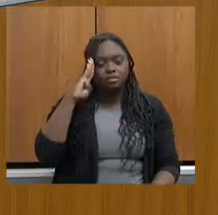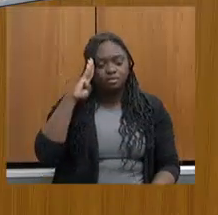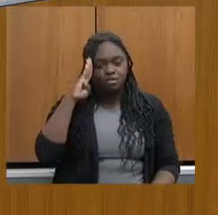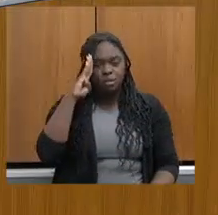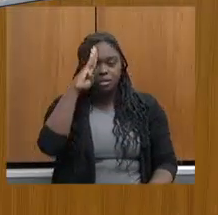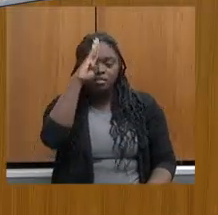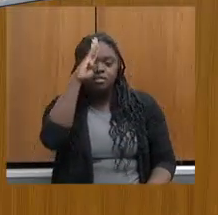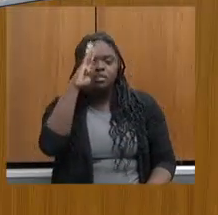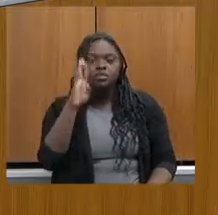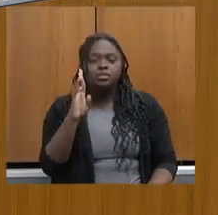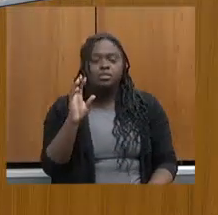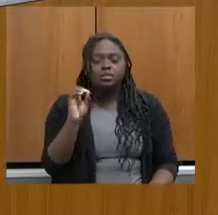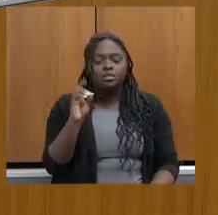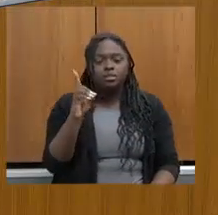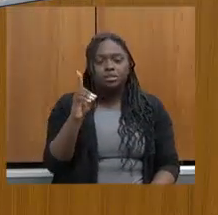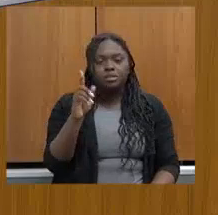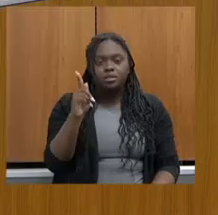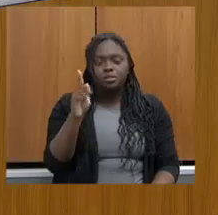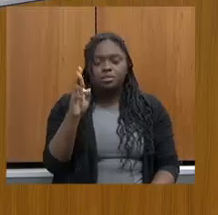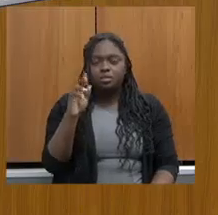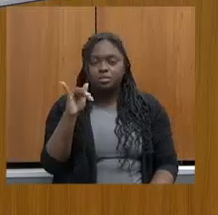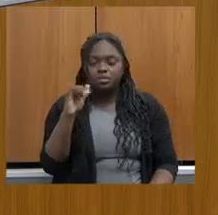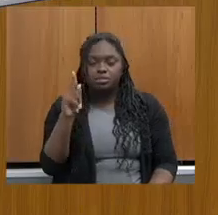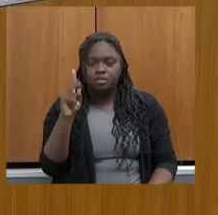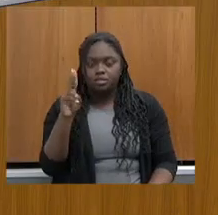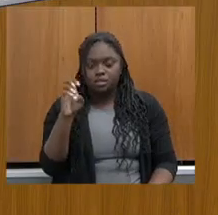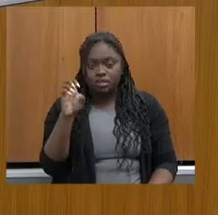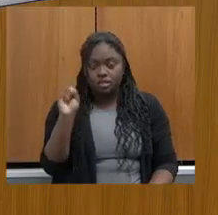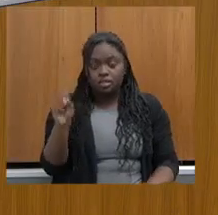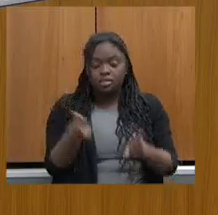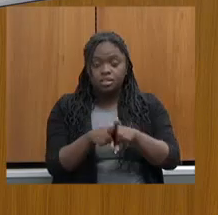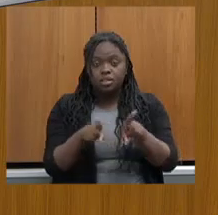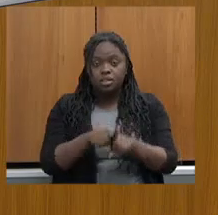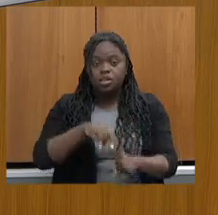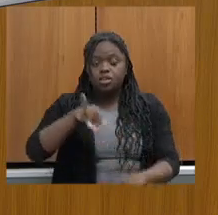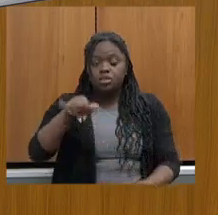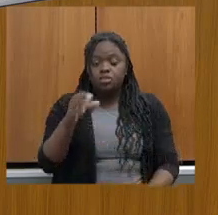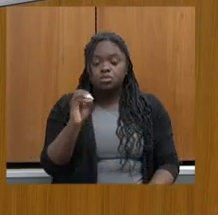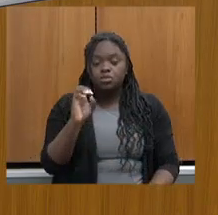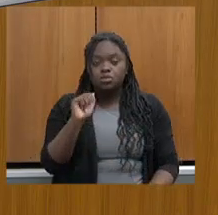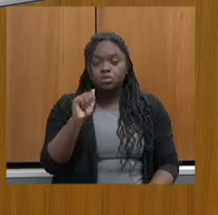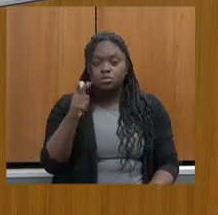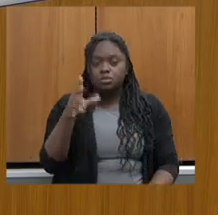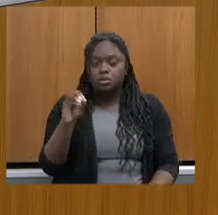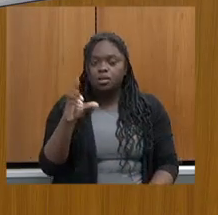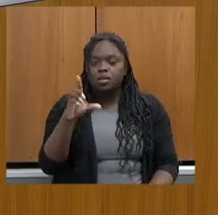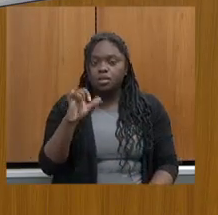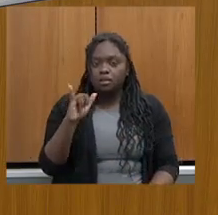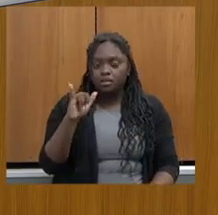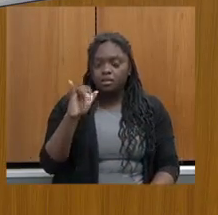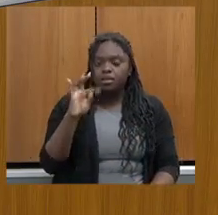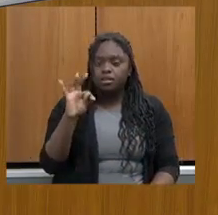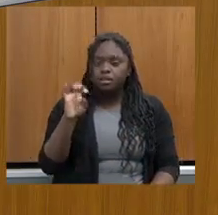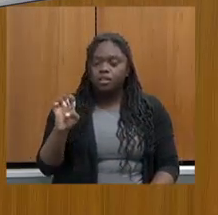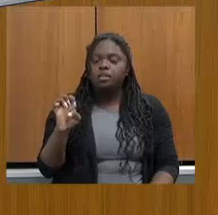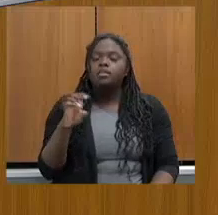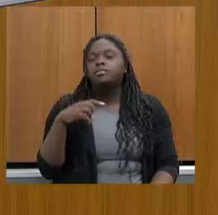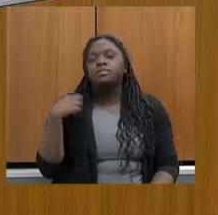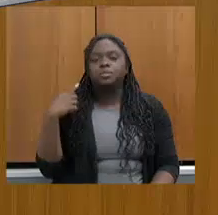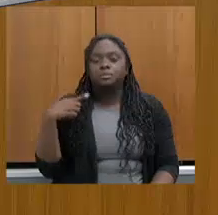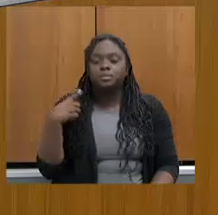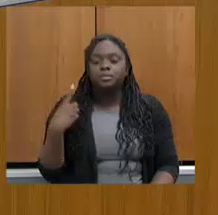Deputado João Leite quero cumprimentar também todos os membros efetivos e suplentes da comissão de Segurança Pública